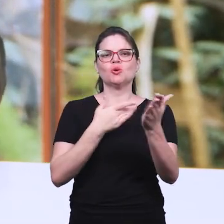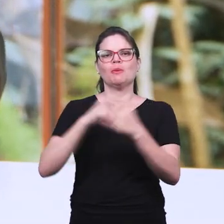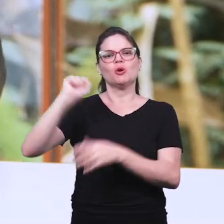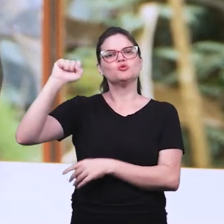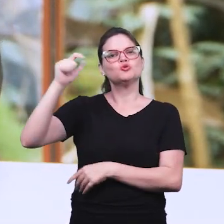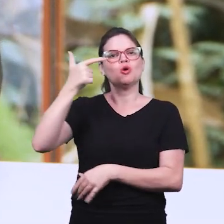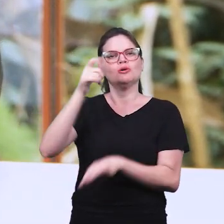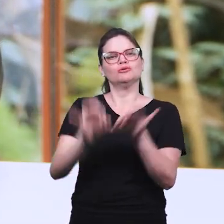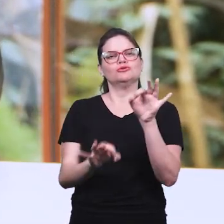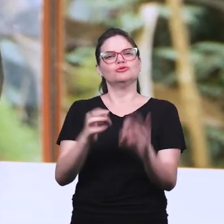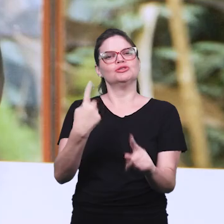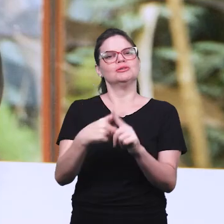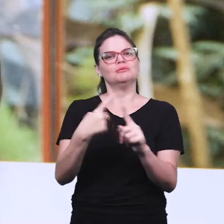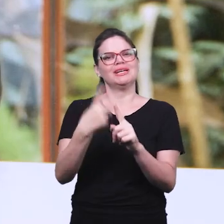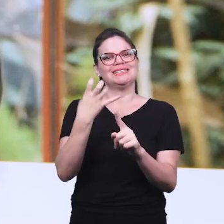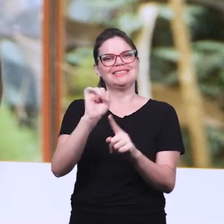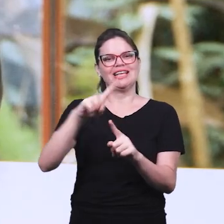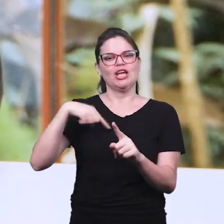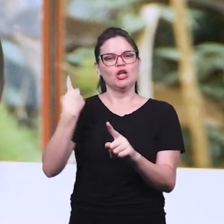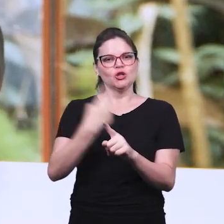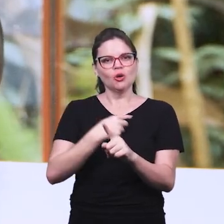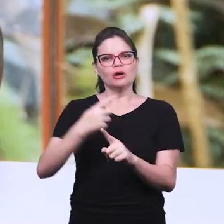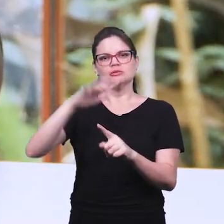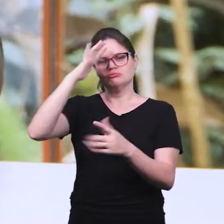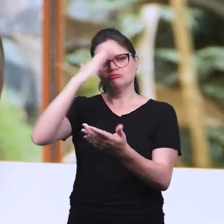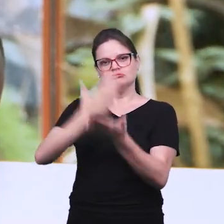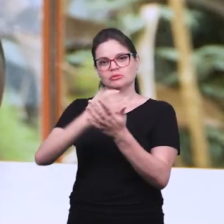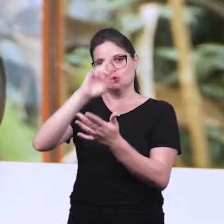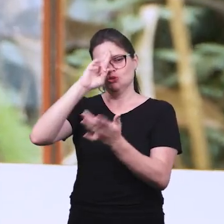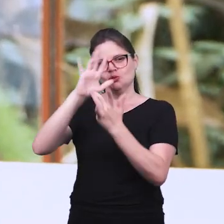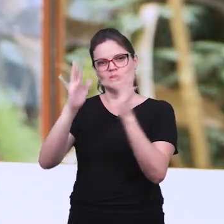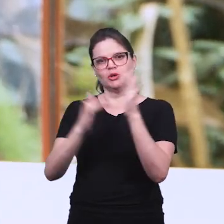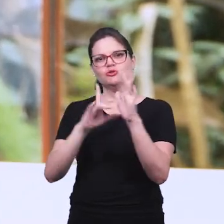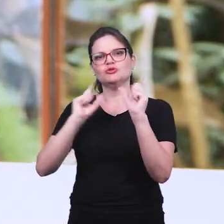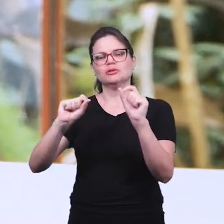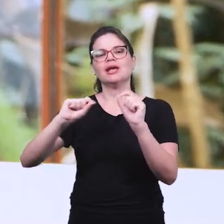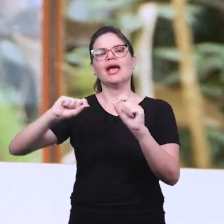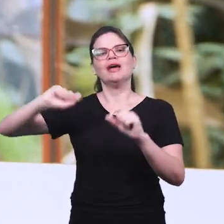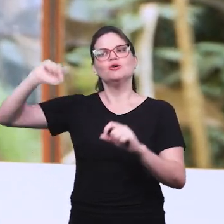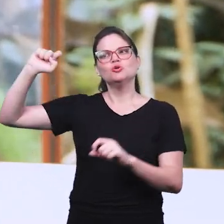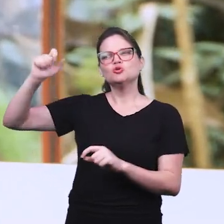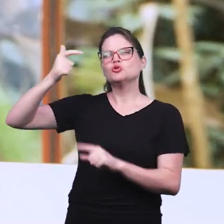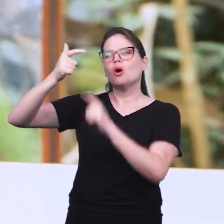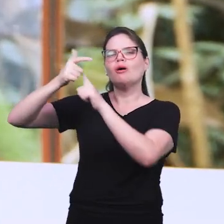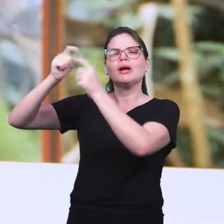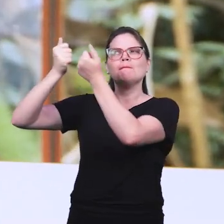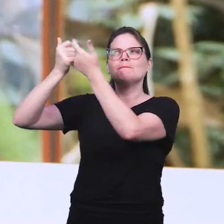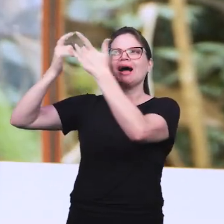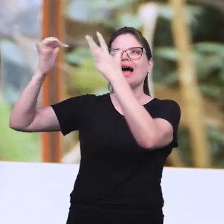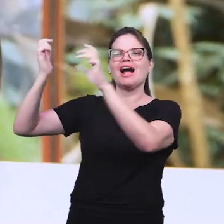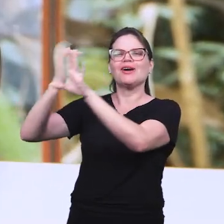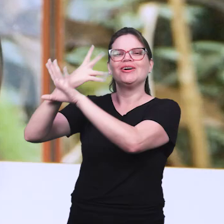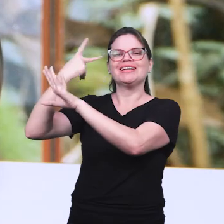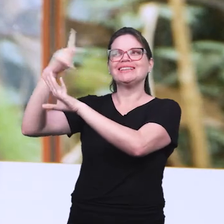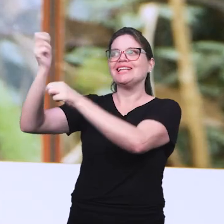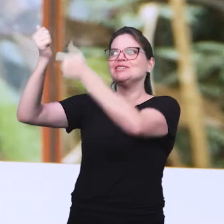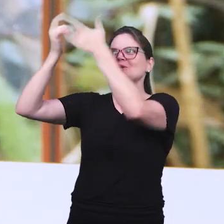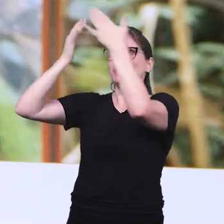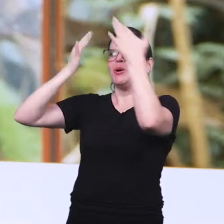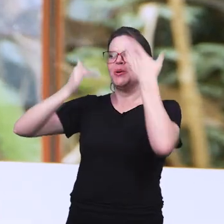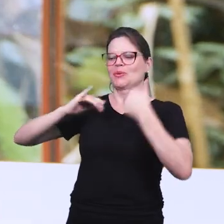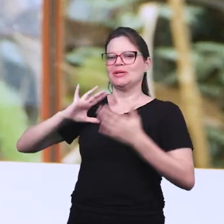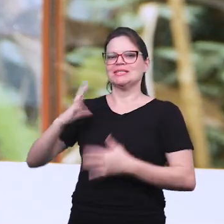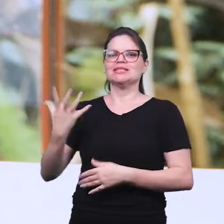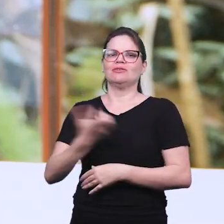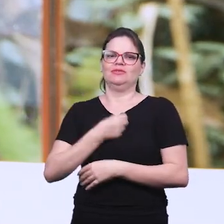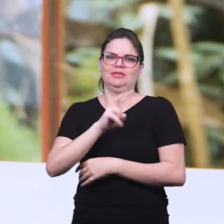que temessem o nome dele, nasceria o sol da justiça, trazendo salvação debaixo de suas asas. Então o sol resplandeceu